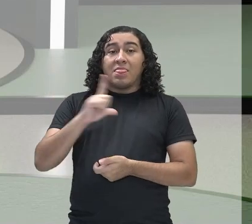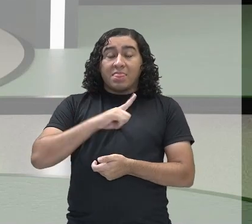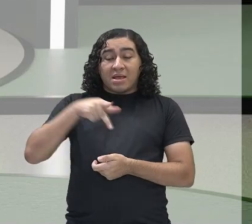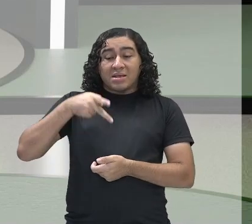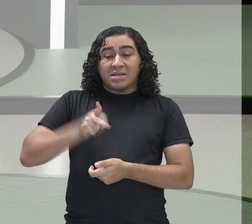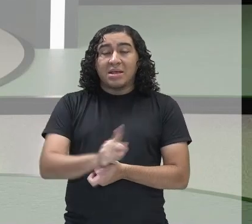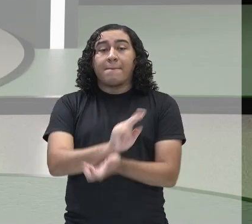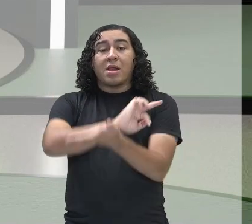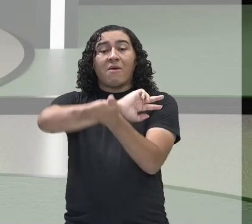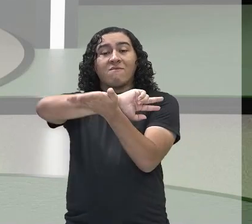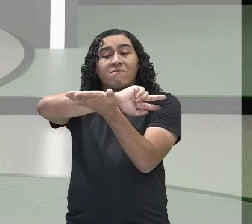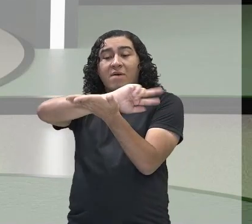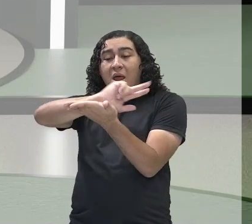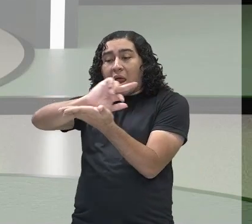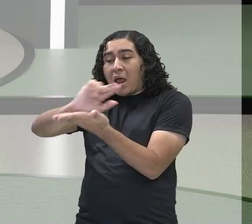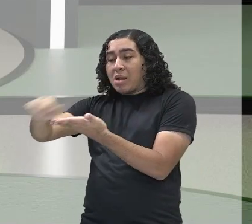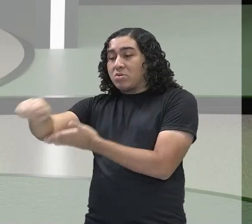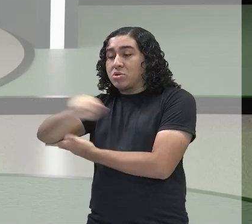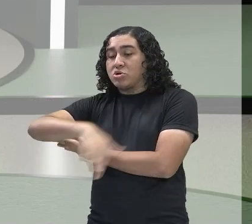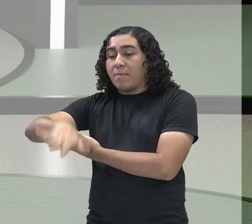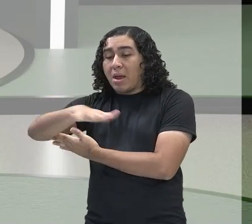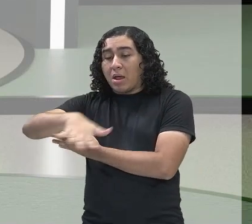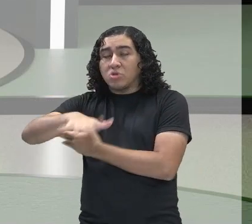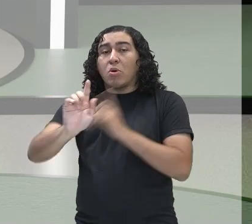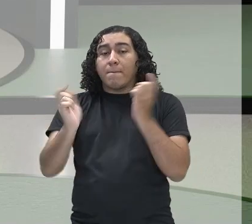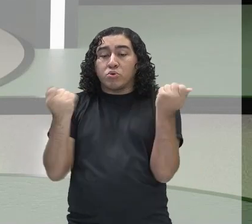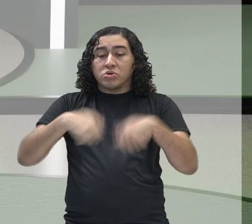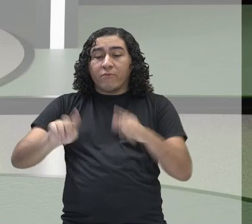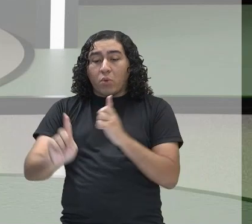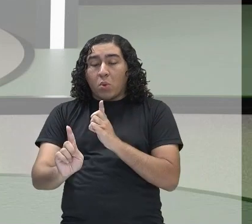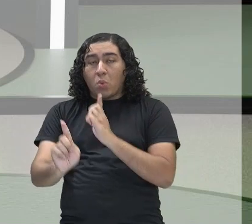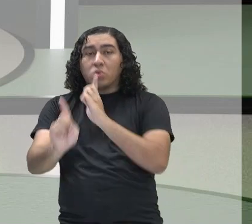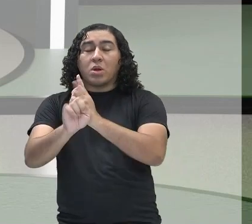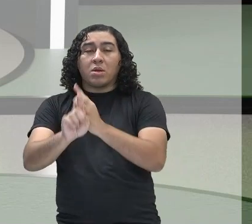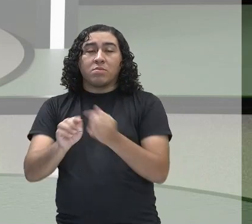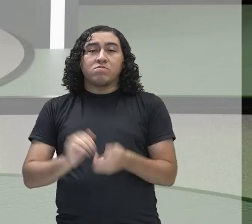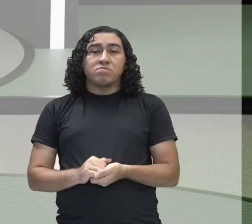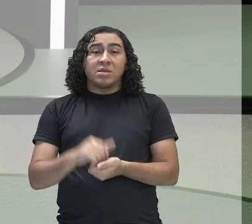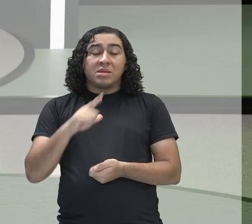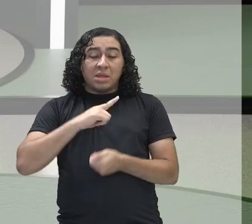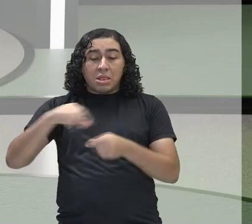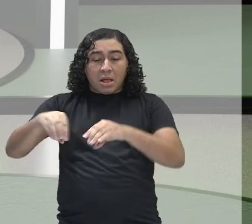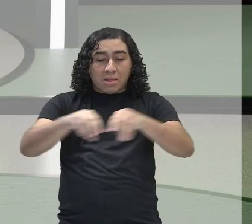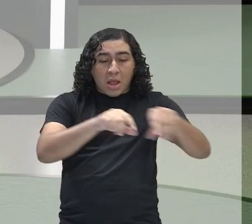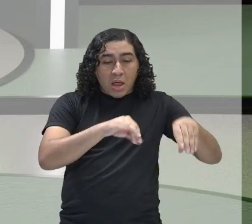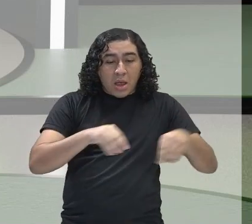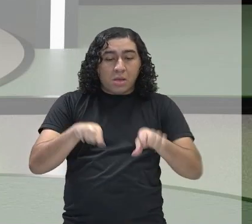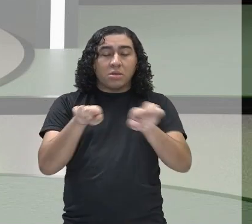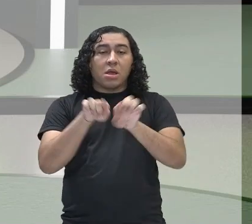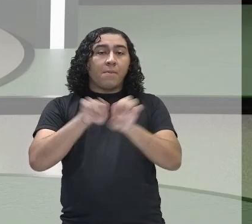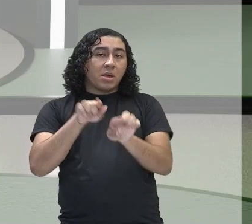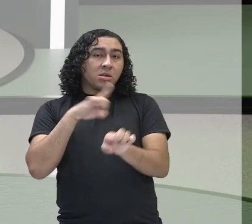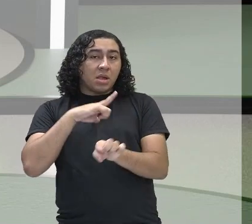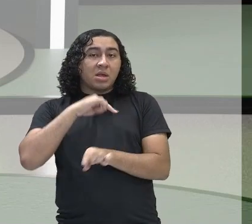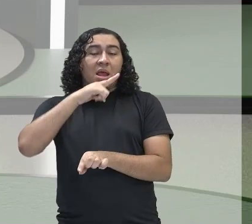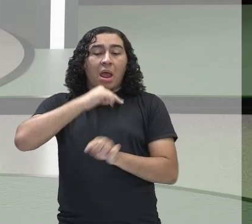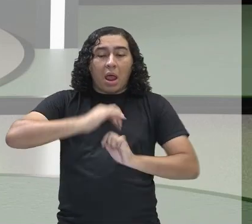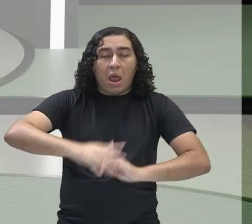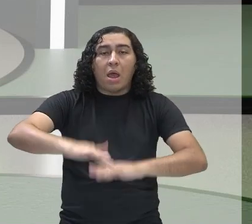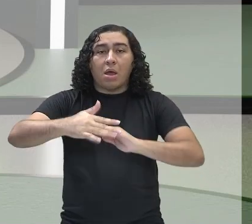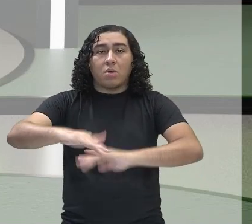diversidade de ambientes bactérias presentes ali no ambiente terrestre bactérias presentes no ambiente